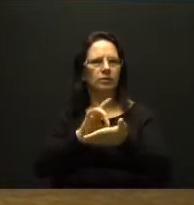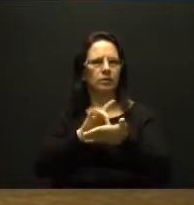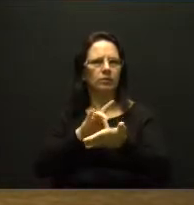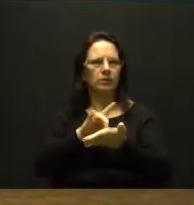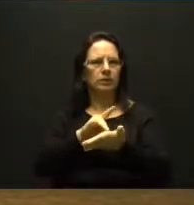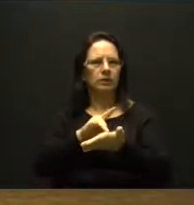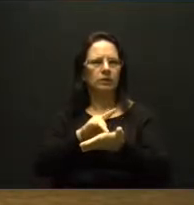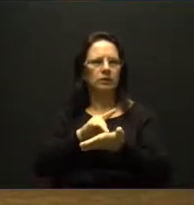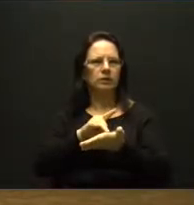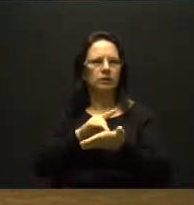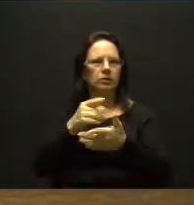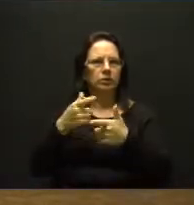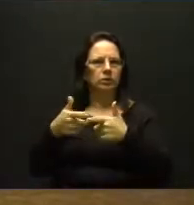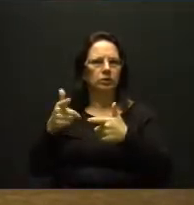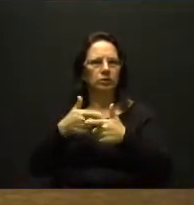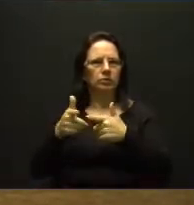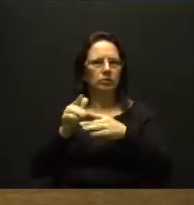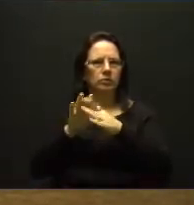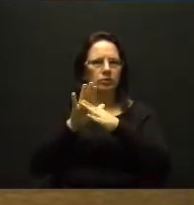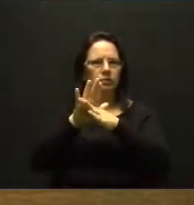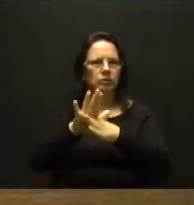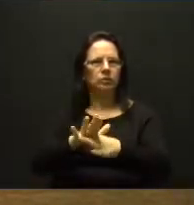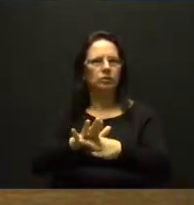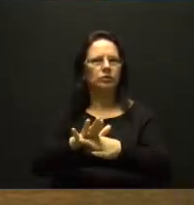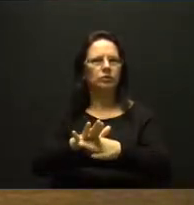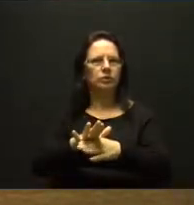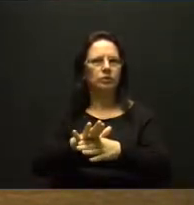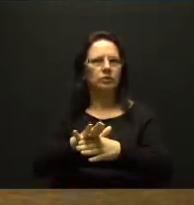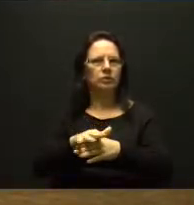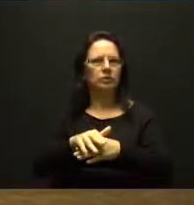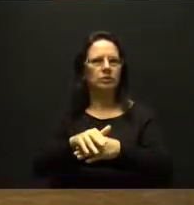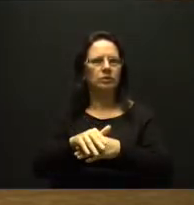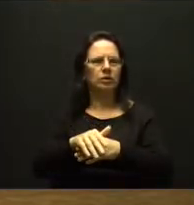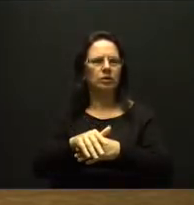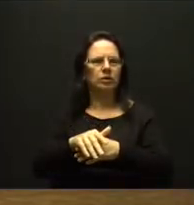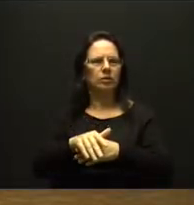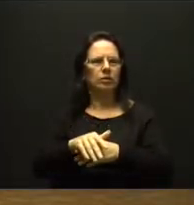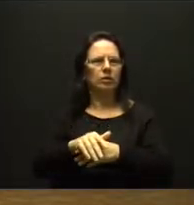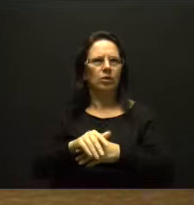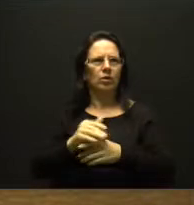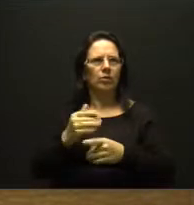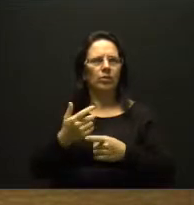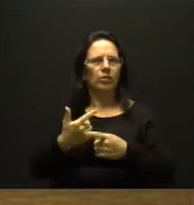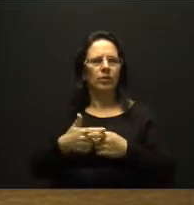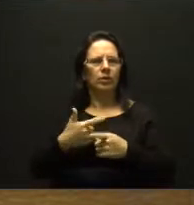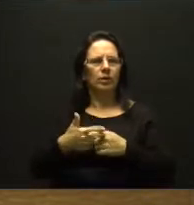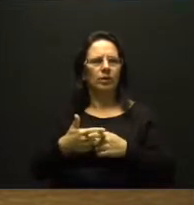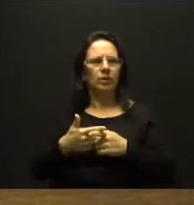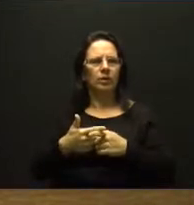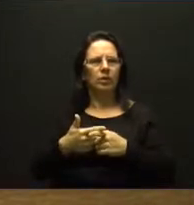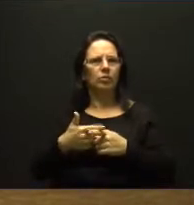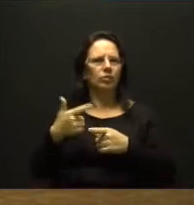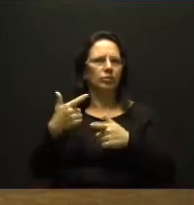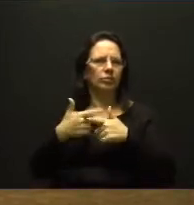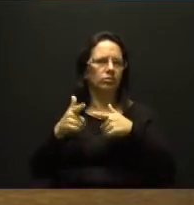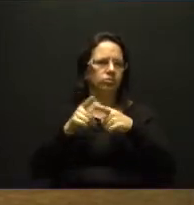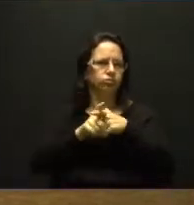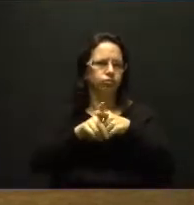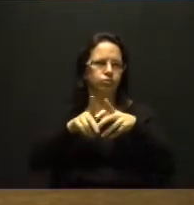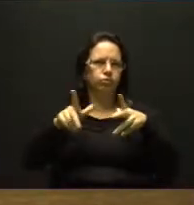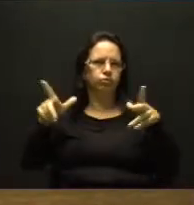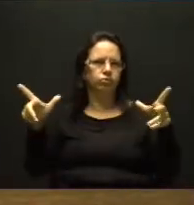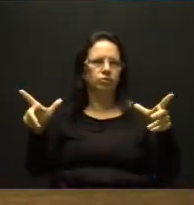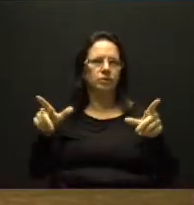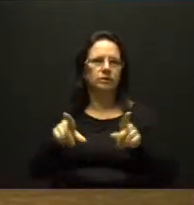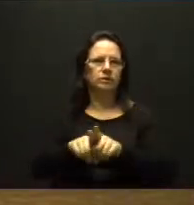essa questão desta ajuda ainda ínfima vereador não tinha muito pequena é tamanho é os problemas é que encontram